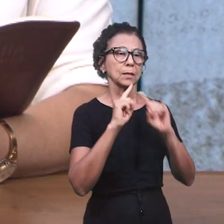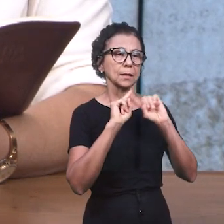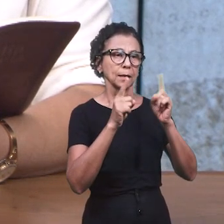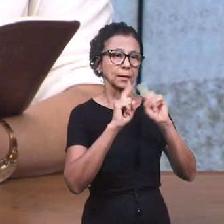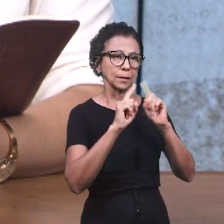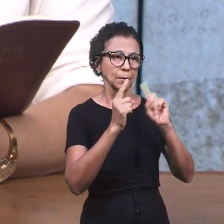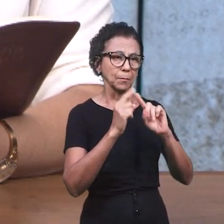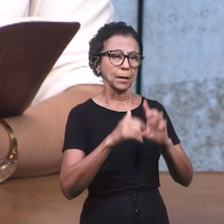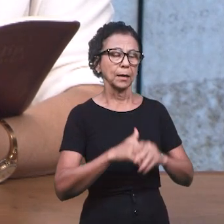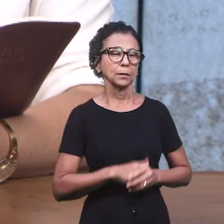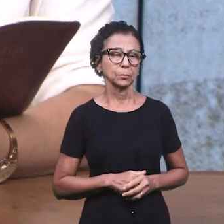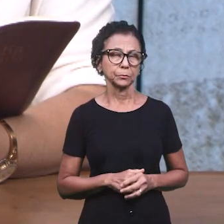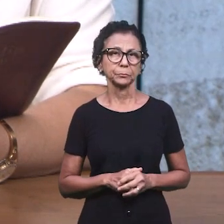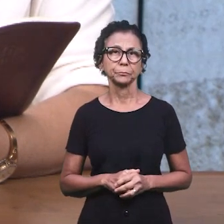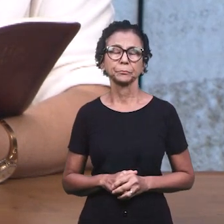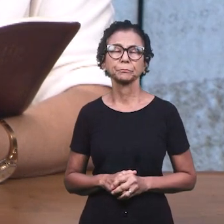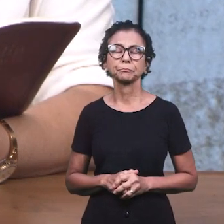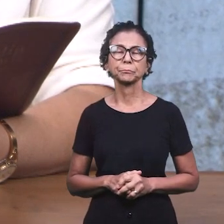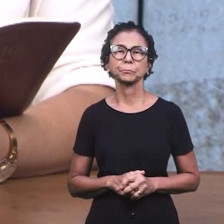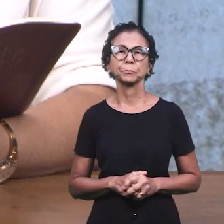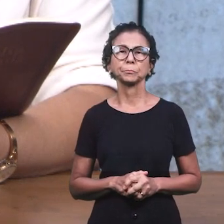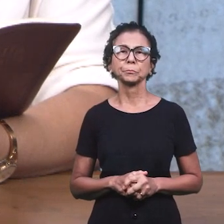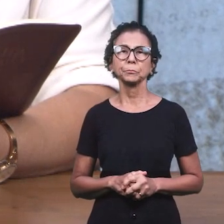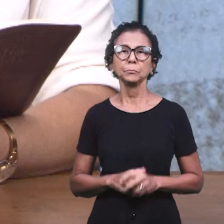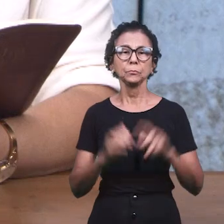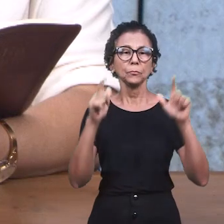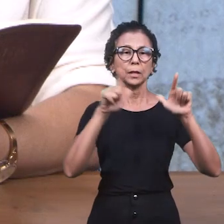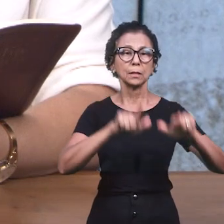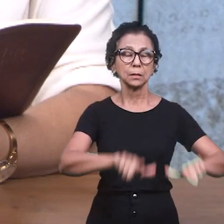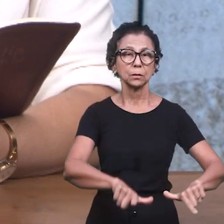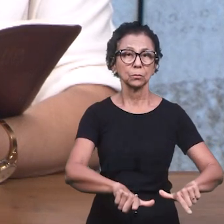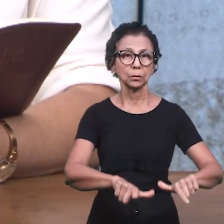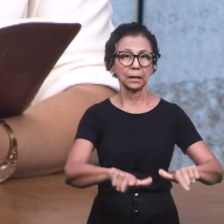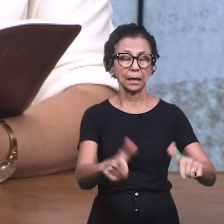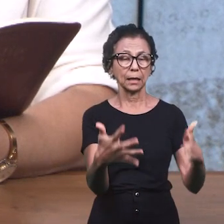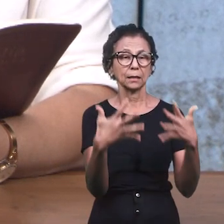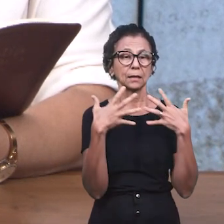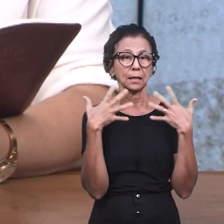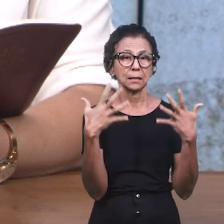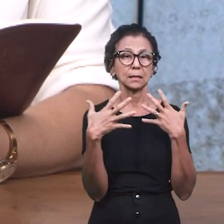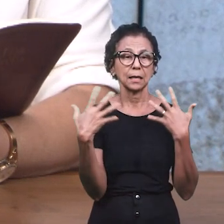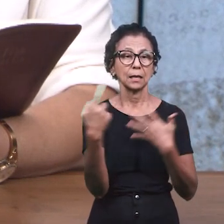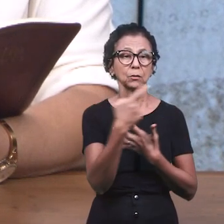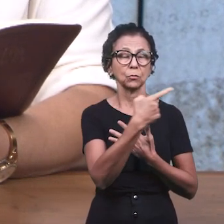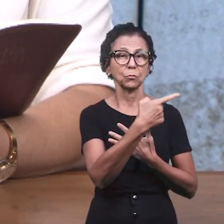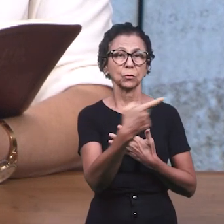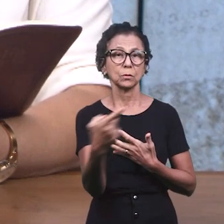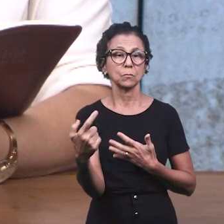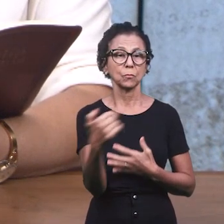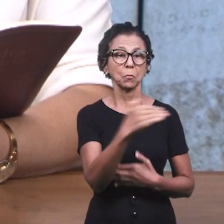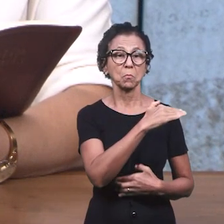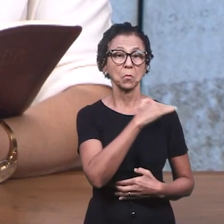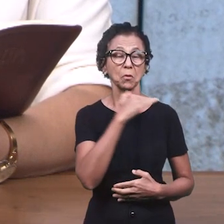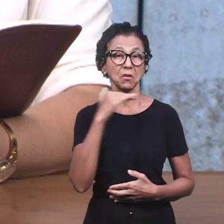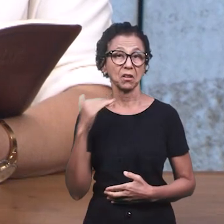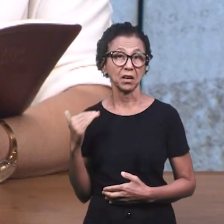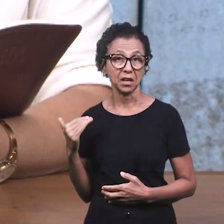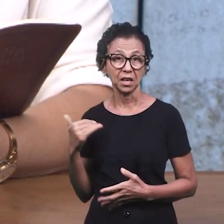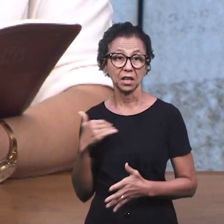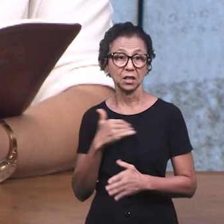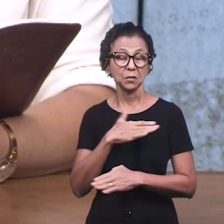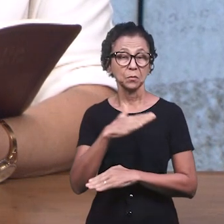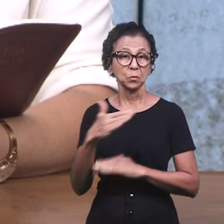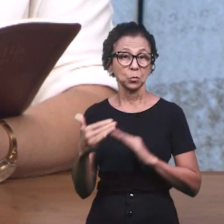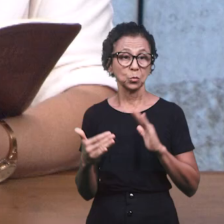farei a vós outros. Neste deserto cairão os vossos cadáveres, como também todos os que de